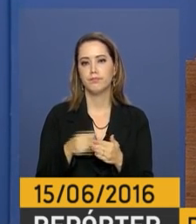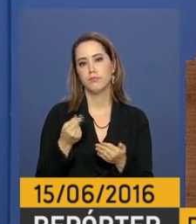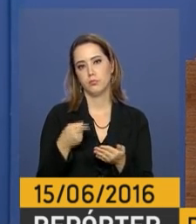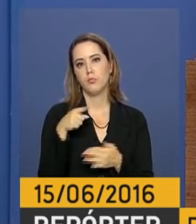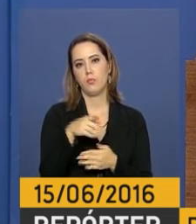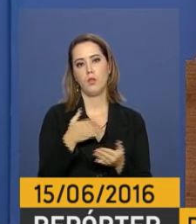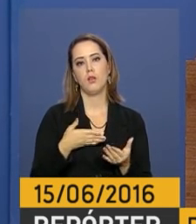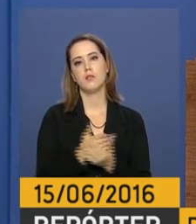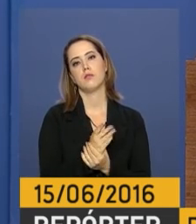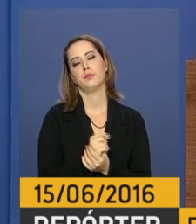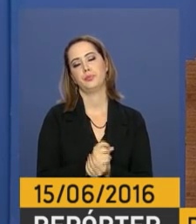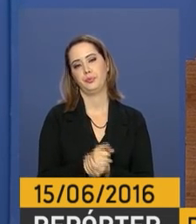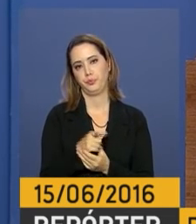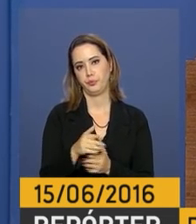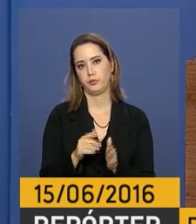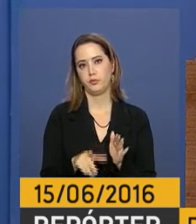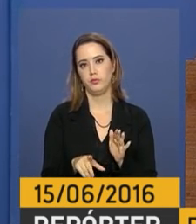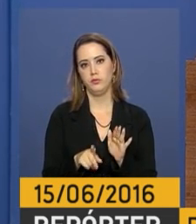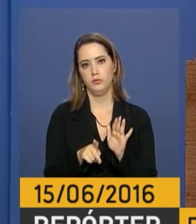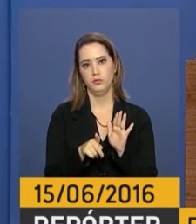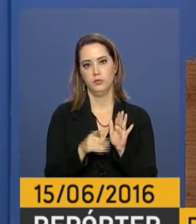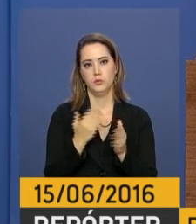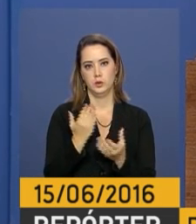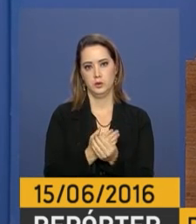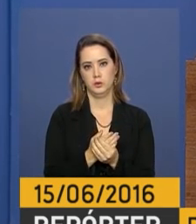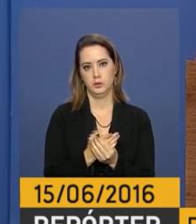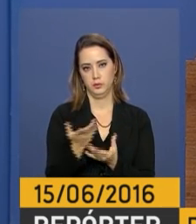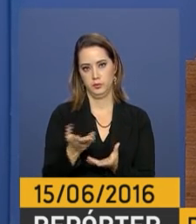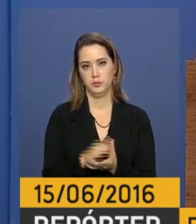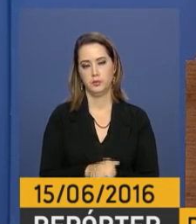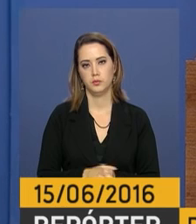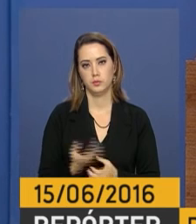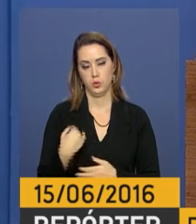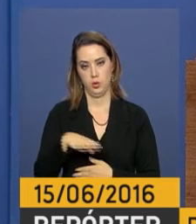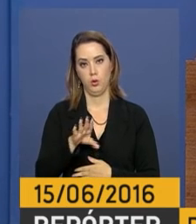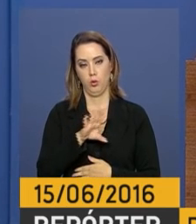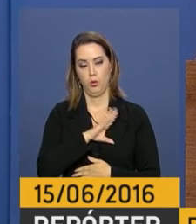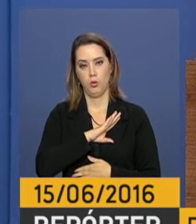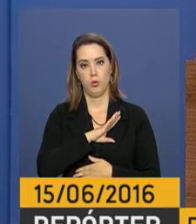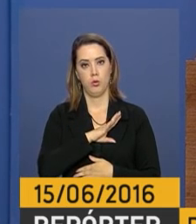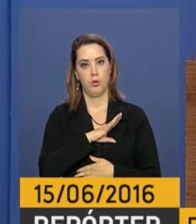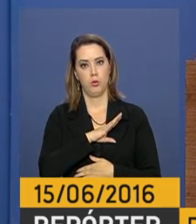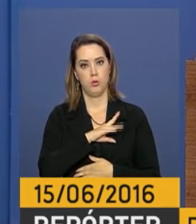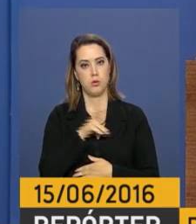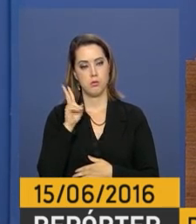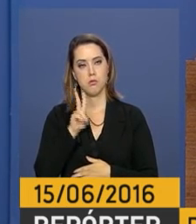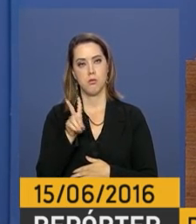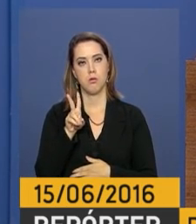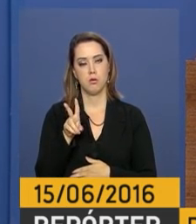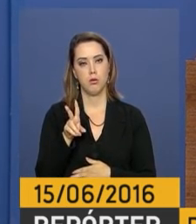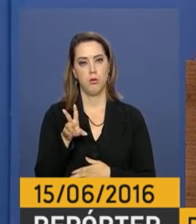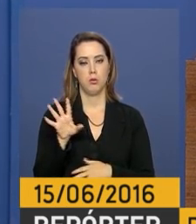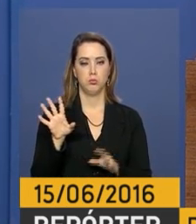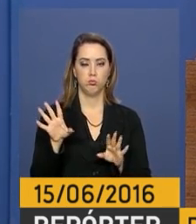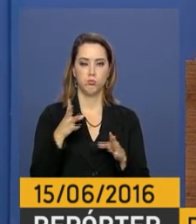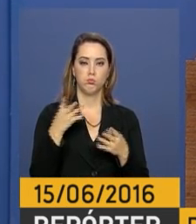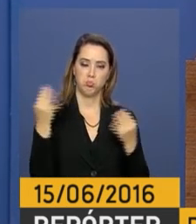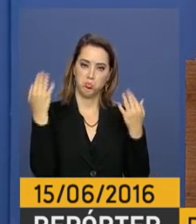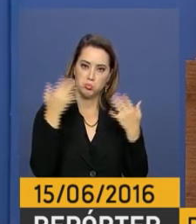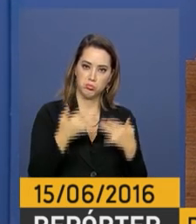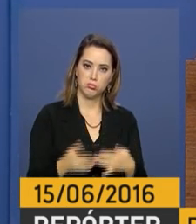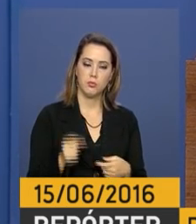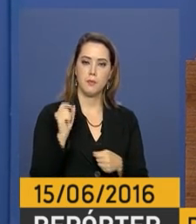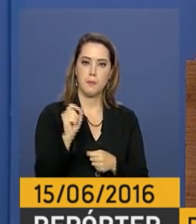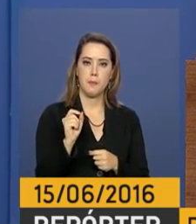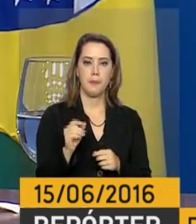João, o eh ouvimos com todo o respeito, eh todas as observações dos líderes do